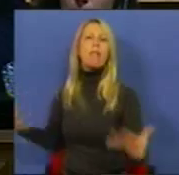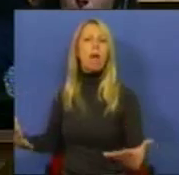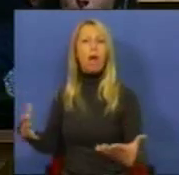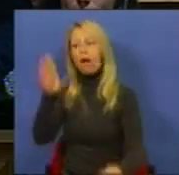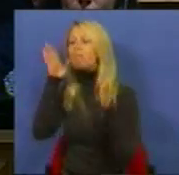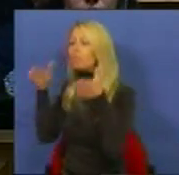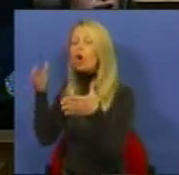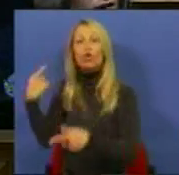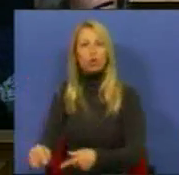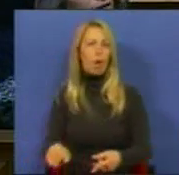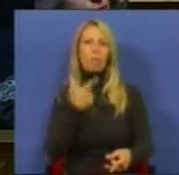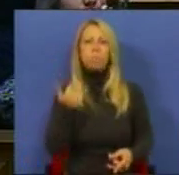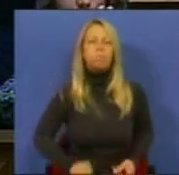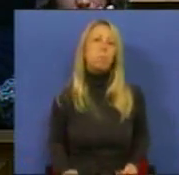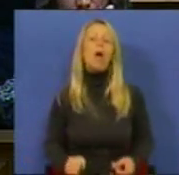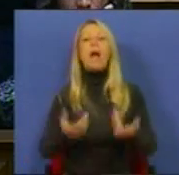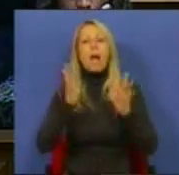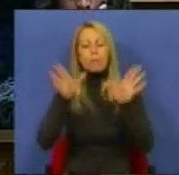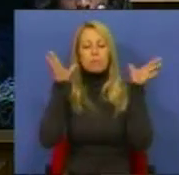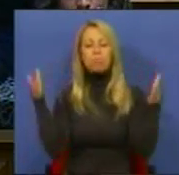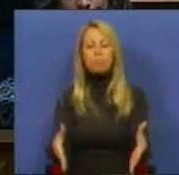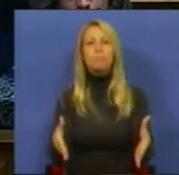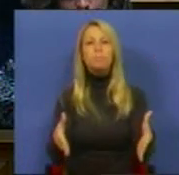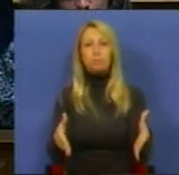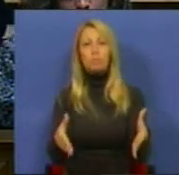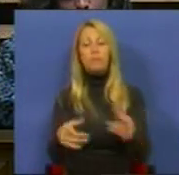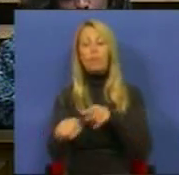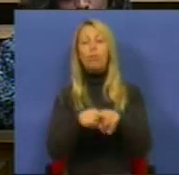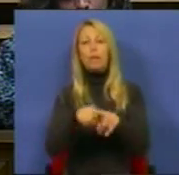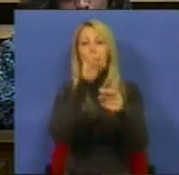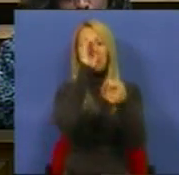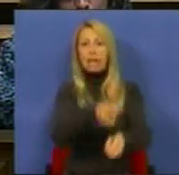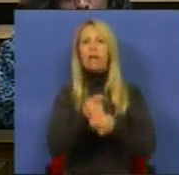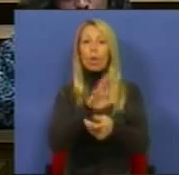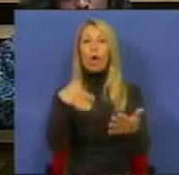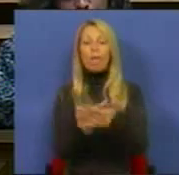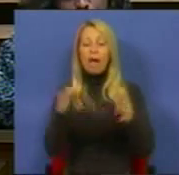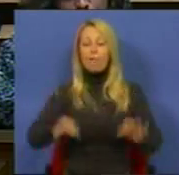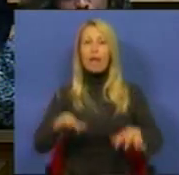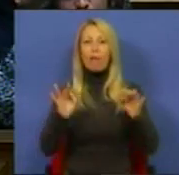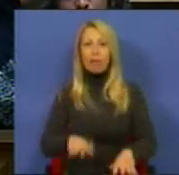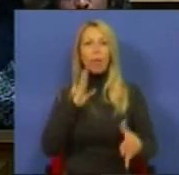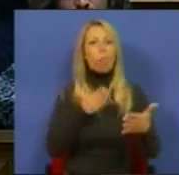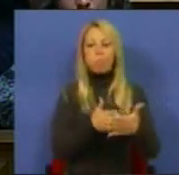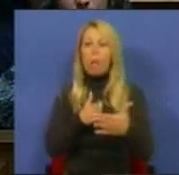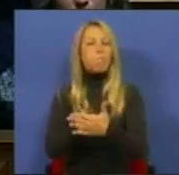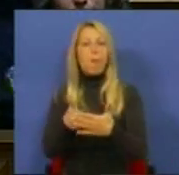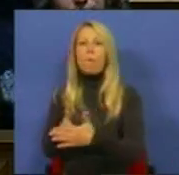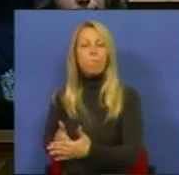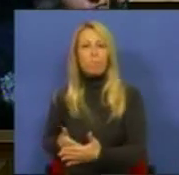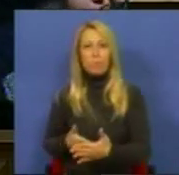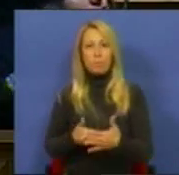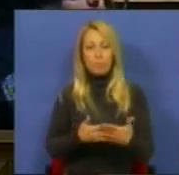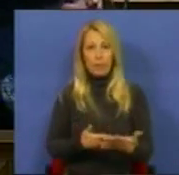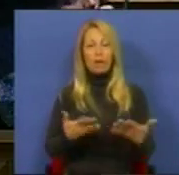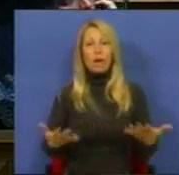É fundamental recentrar as políticas agrícolas no combate aos seus principais estrangulamentos. No entanto, ao ler o projeto de